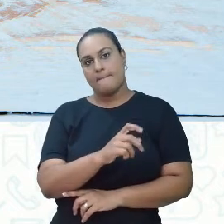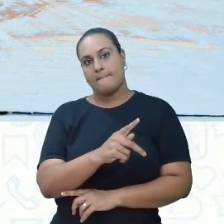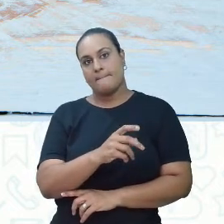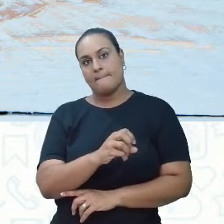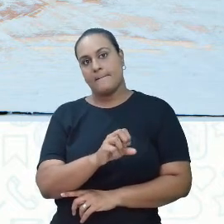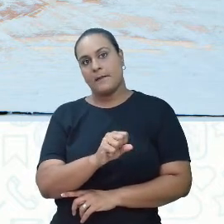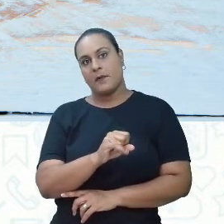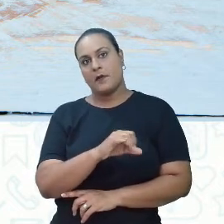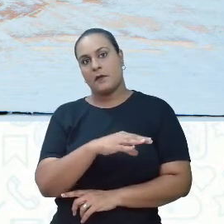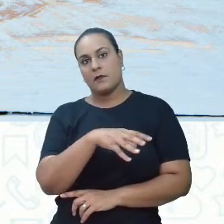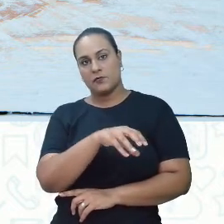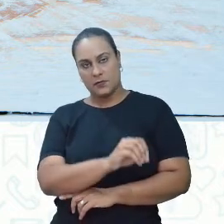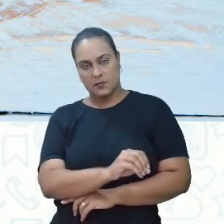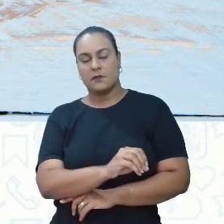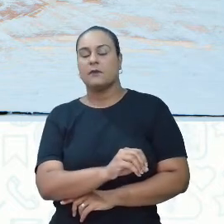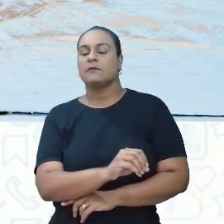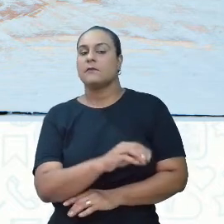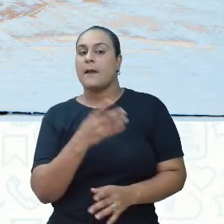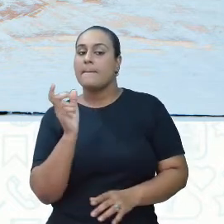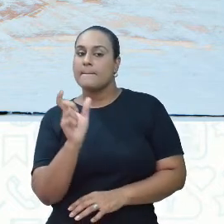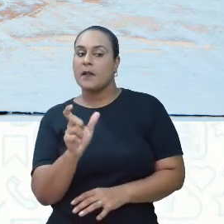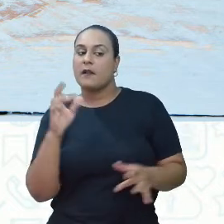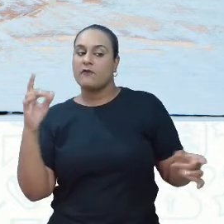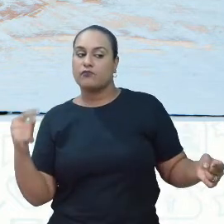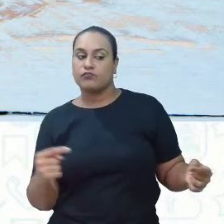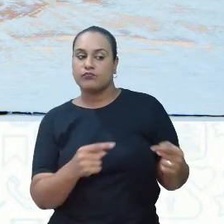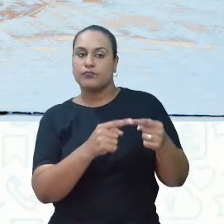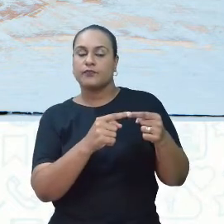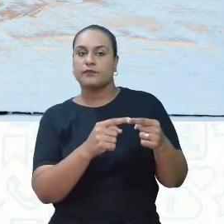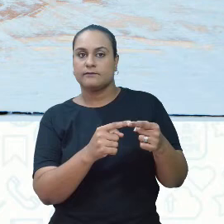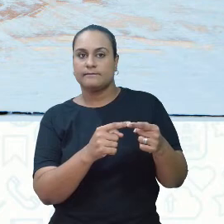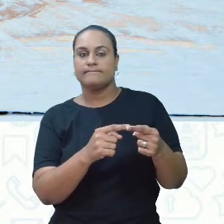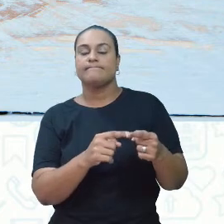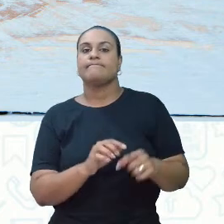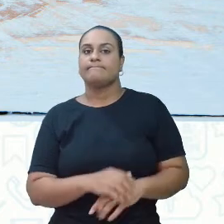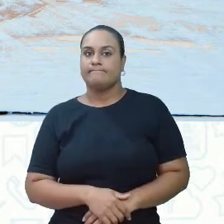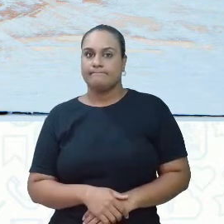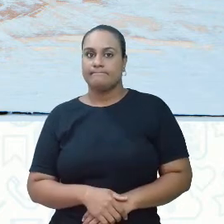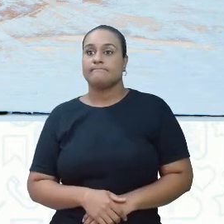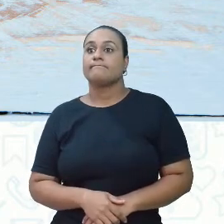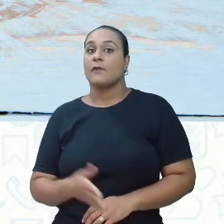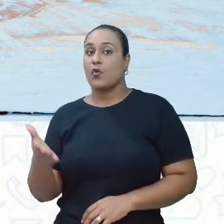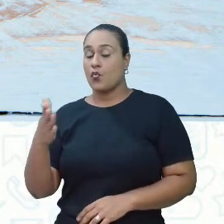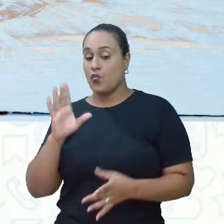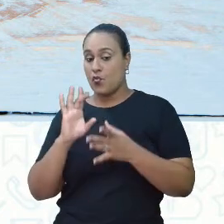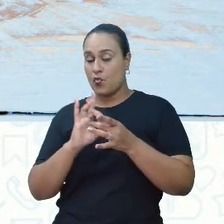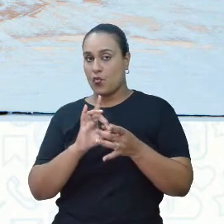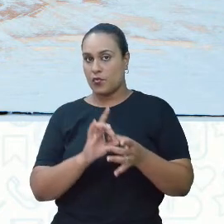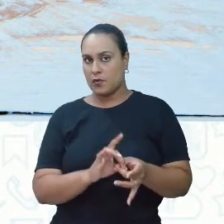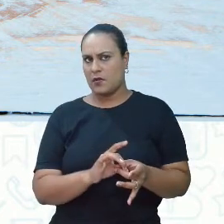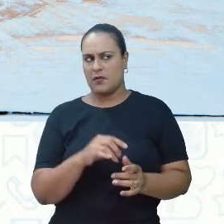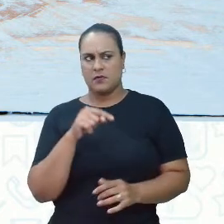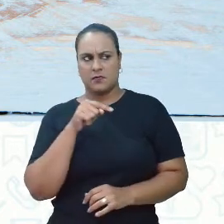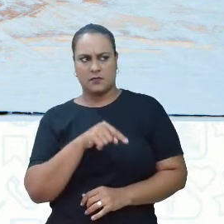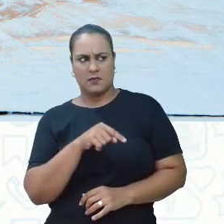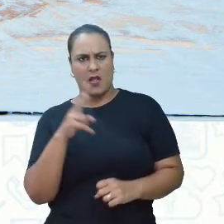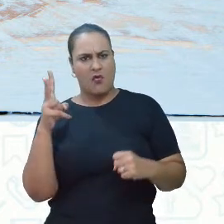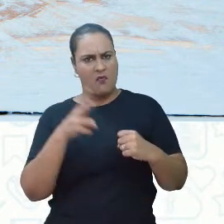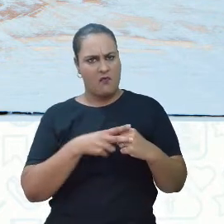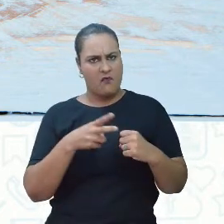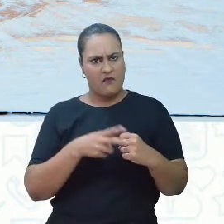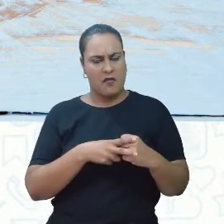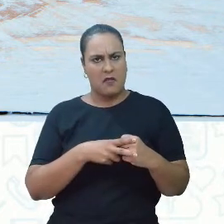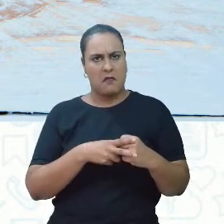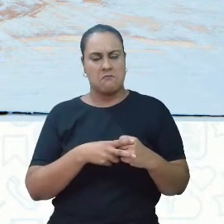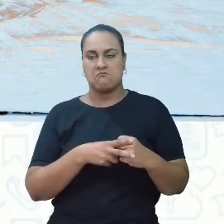sabe, é aquela classe de palavras que une uma palavra a outra. Então, pelo meu contexto, eu vou conseguir dizer se ela é um verbo, se